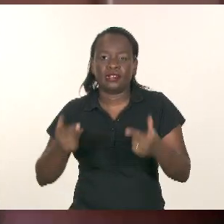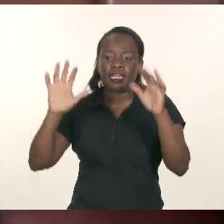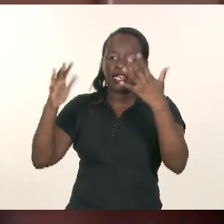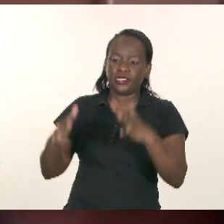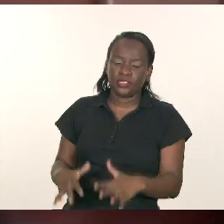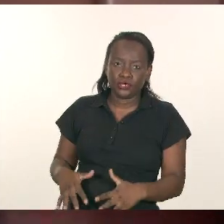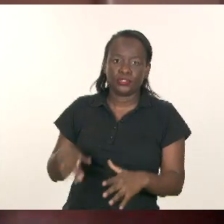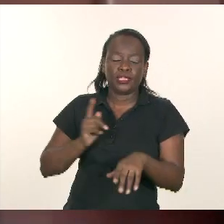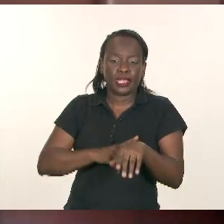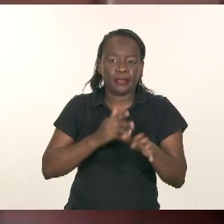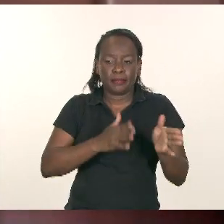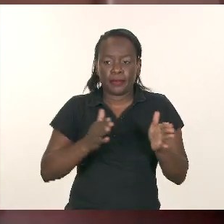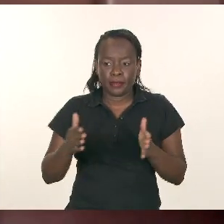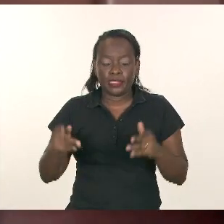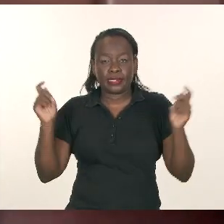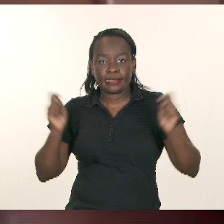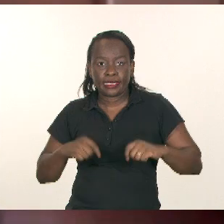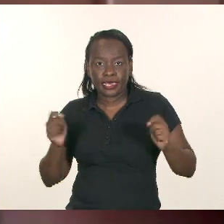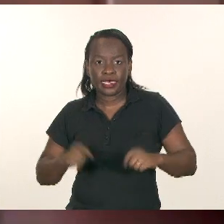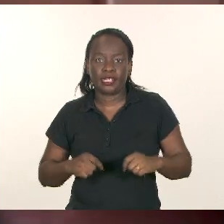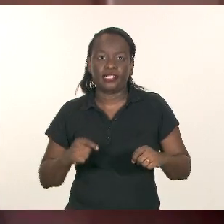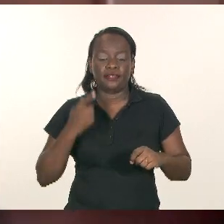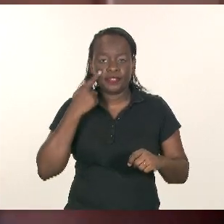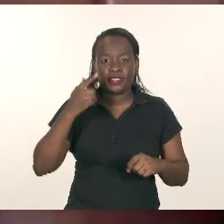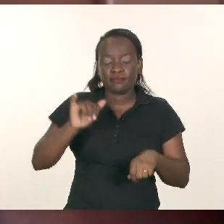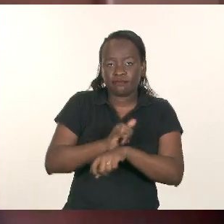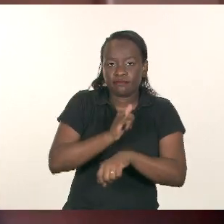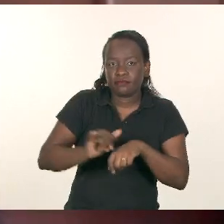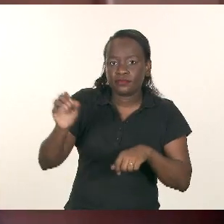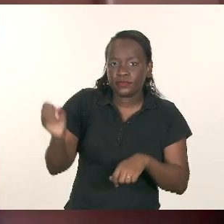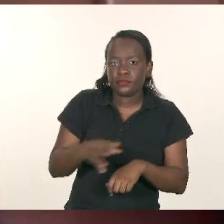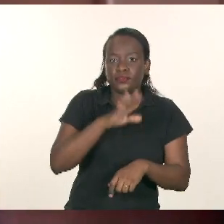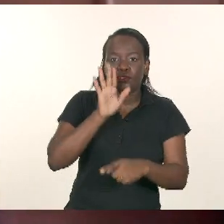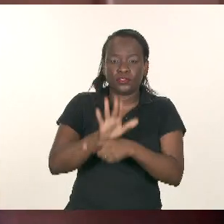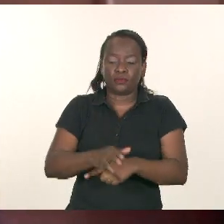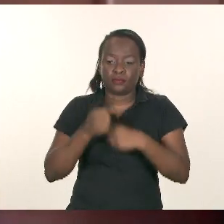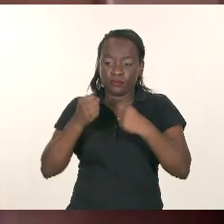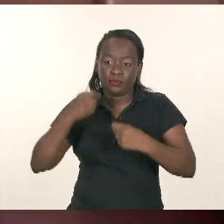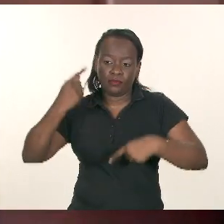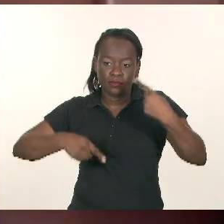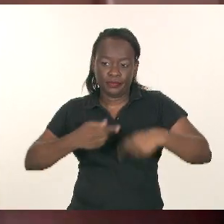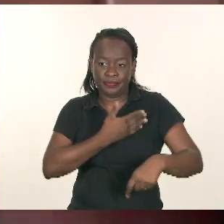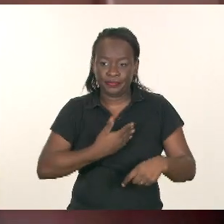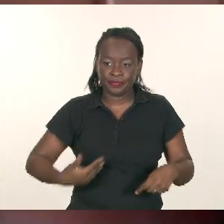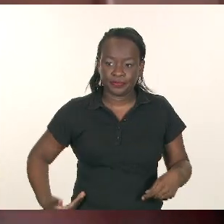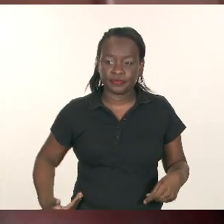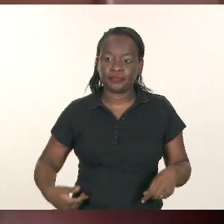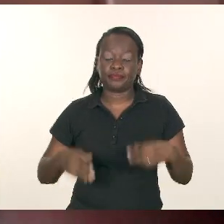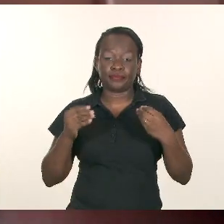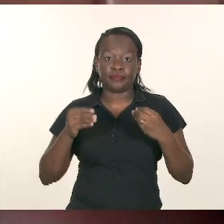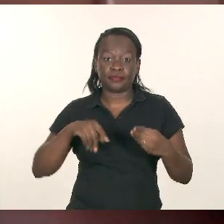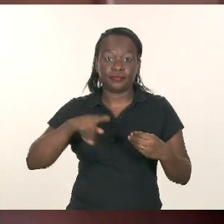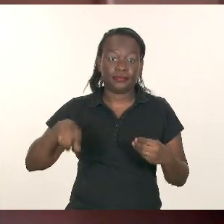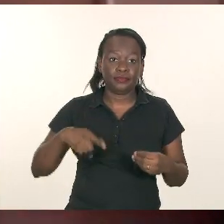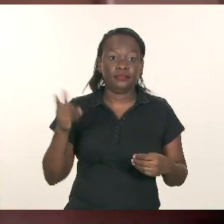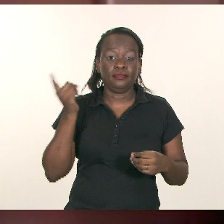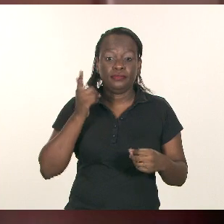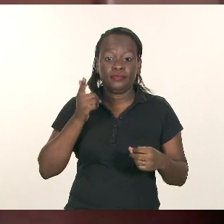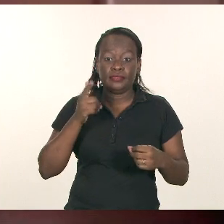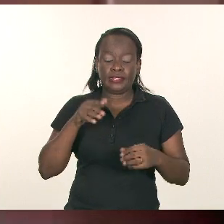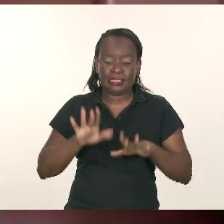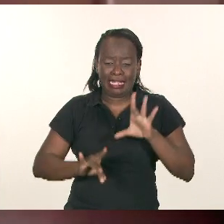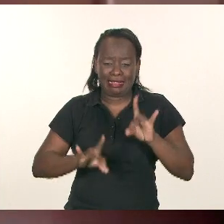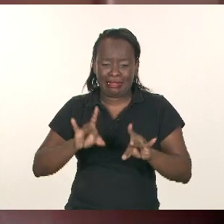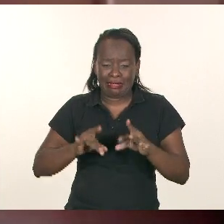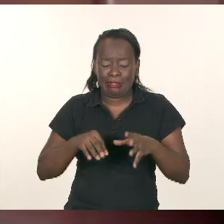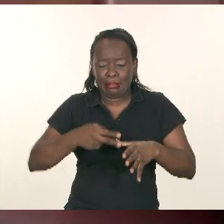derrocada, nos seus períodos, nas possibilidades de inovar e de fortalecer as políticas públicas, para que a gente saia do atoleiro em